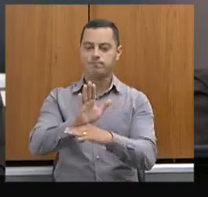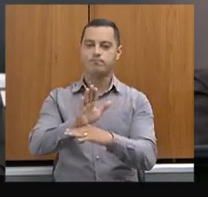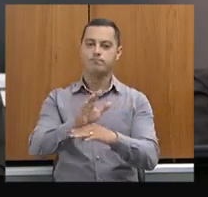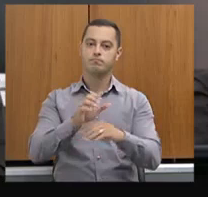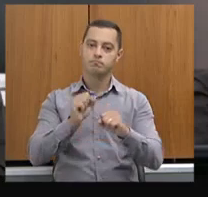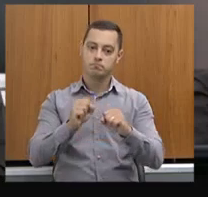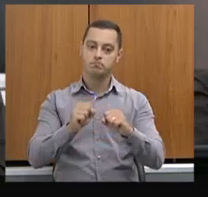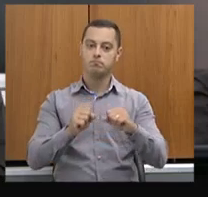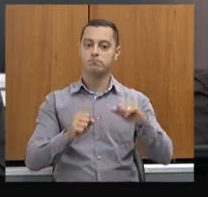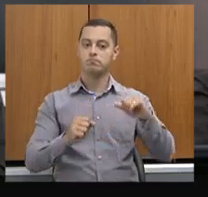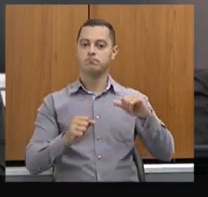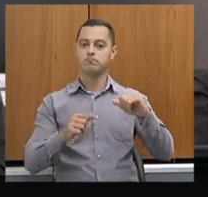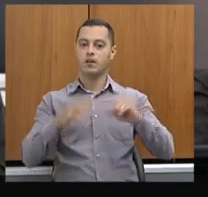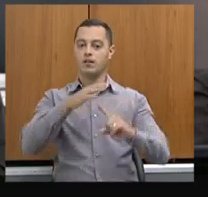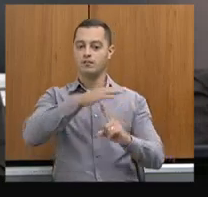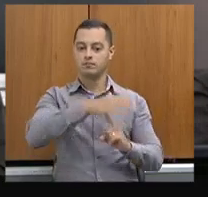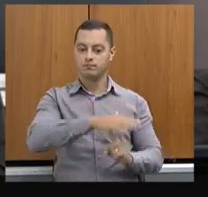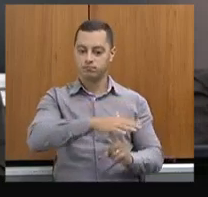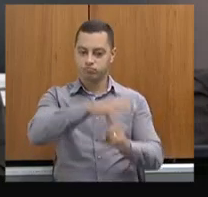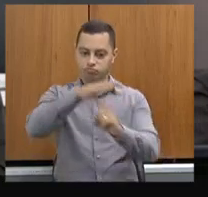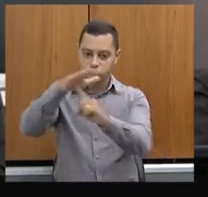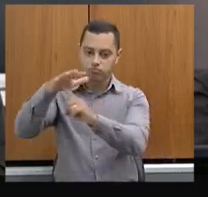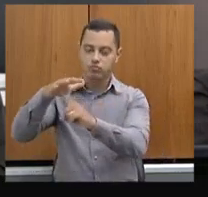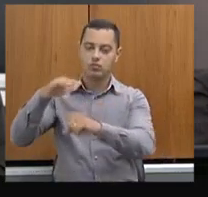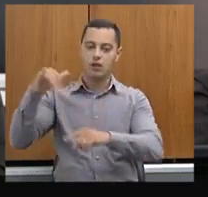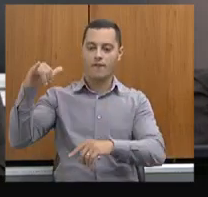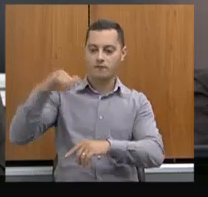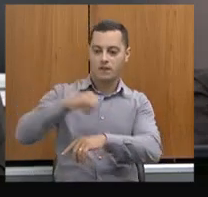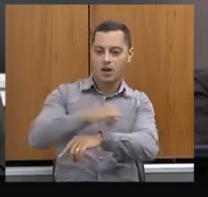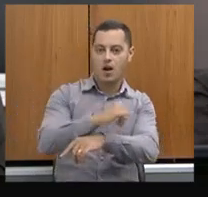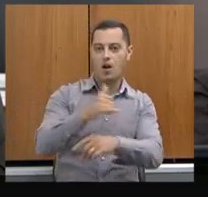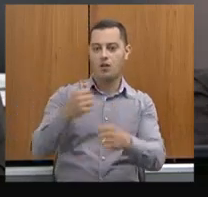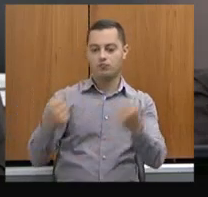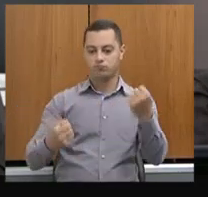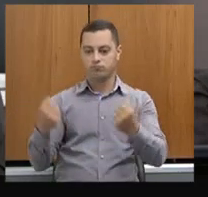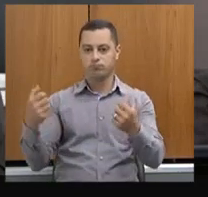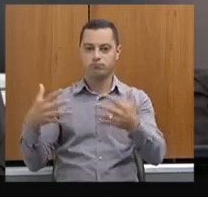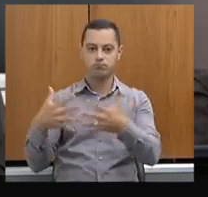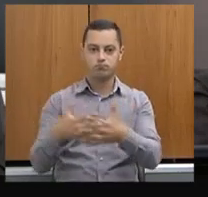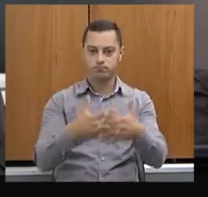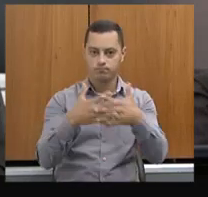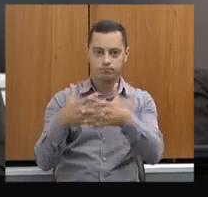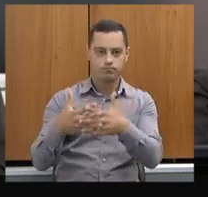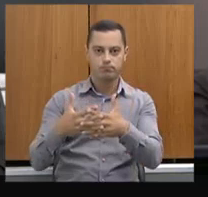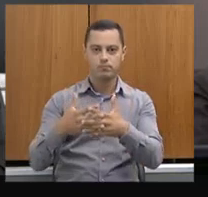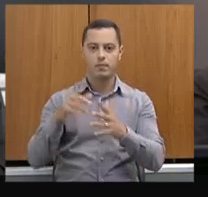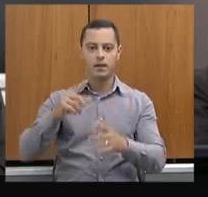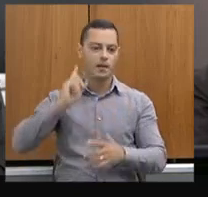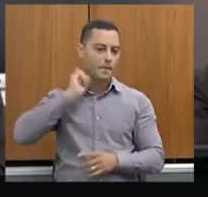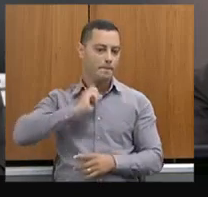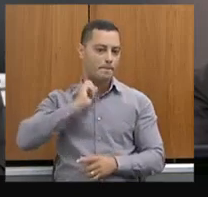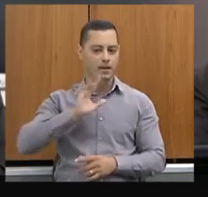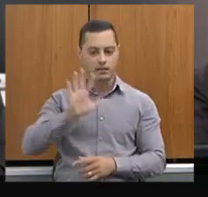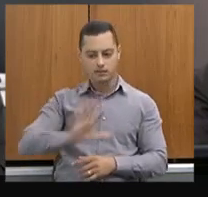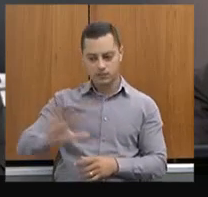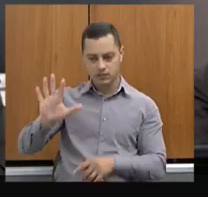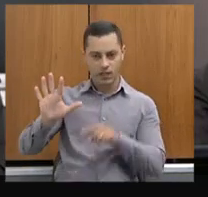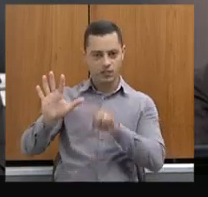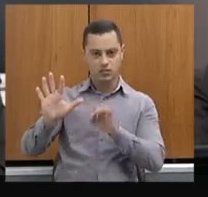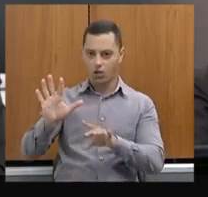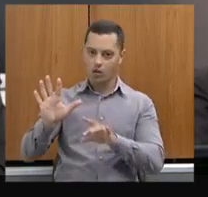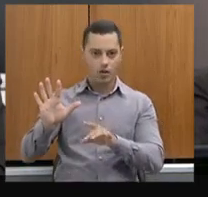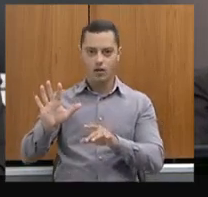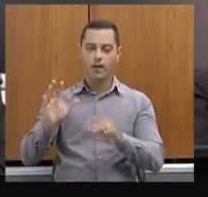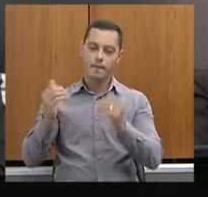aeronaves e saindo com equipes especializadas não apenas para qualquer região do estado de Minas Gerais mas para fora do Estado